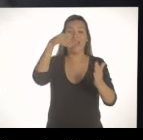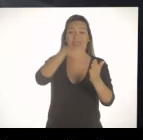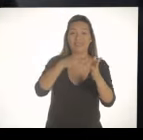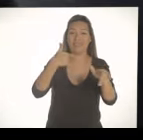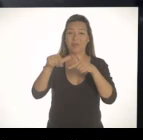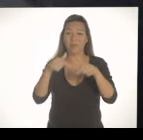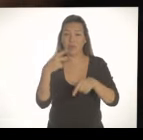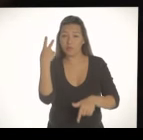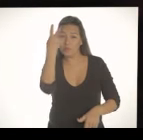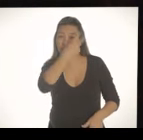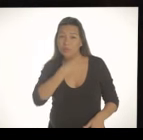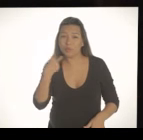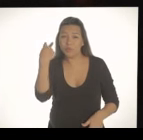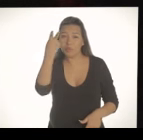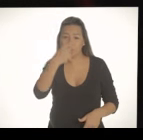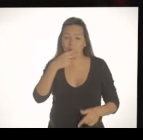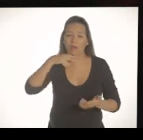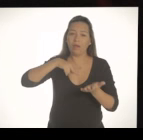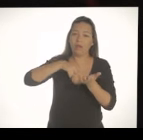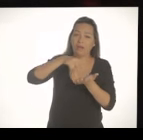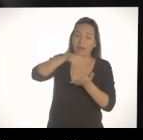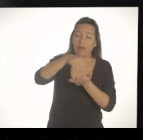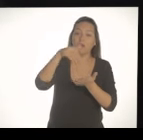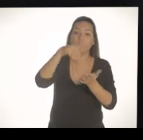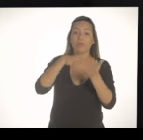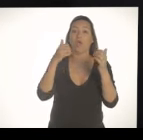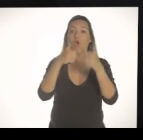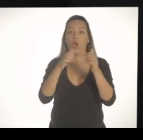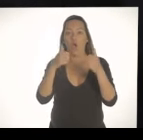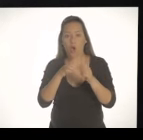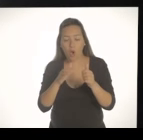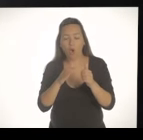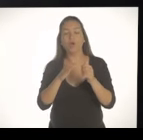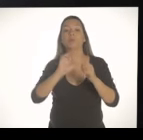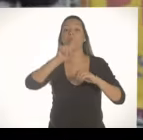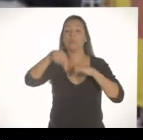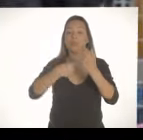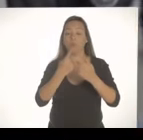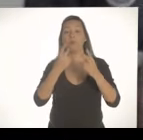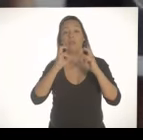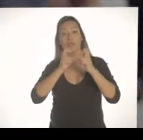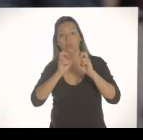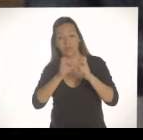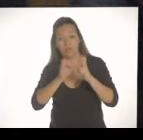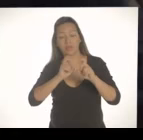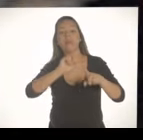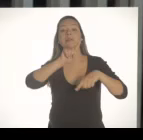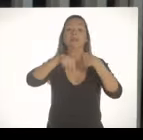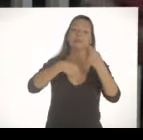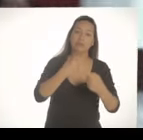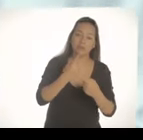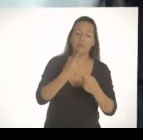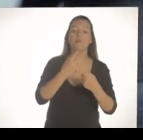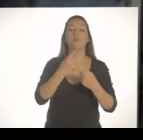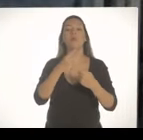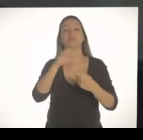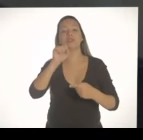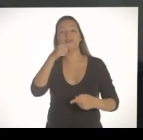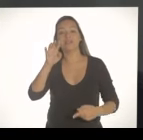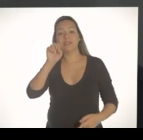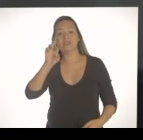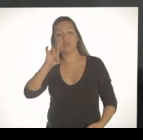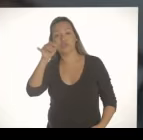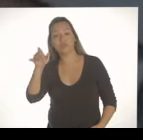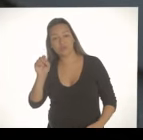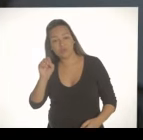2 horas. Ando para conseguir pegar um ônibus para ir até o trem. Do trem, sigo até a estação de São Cristóvão. E de São Cristóvão,